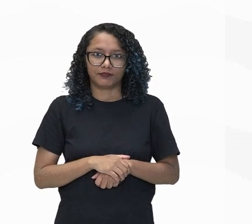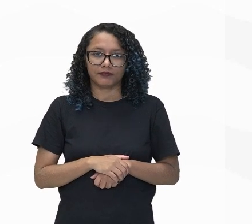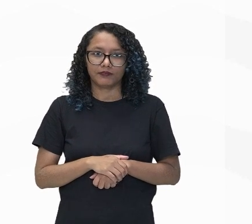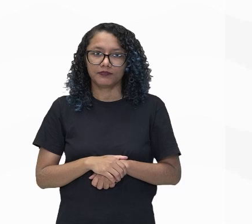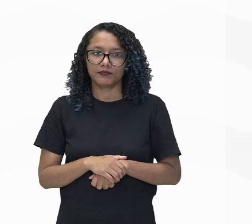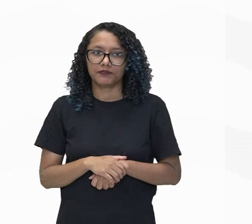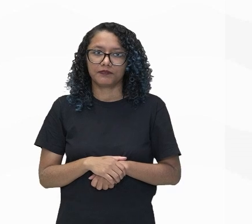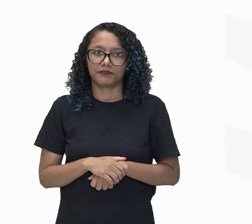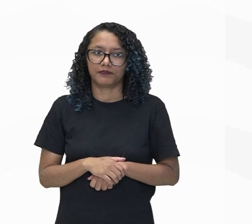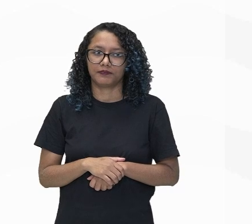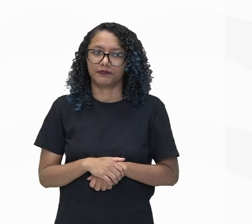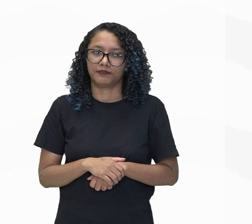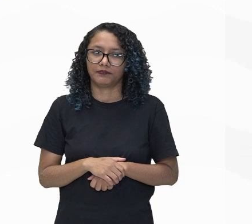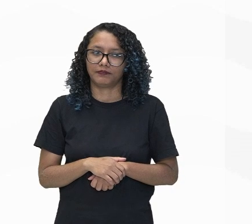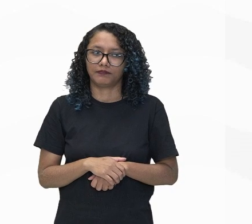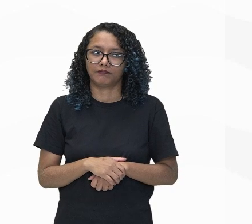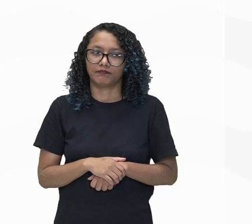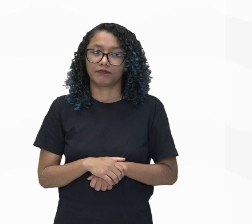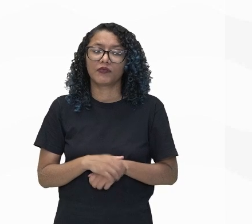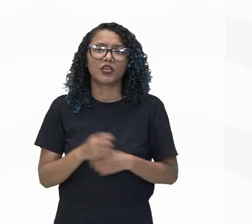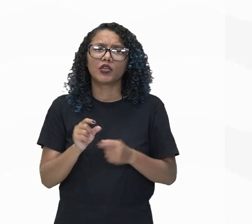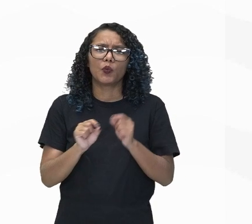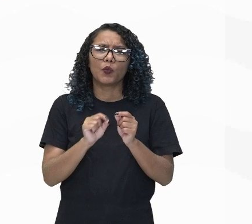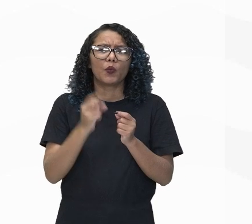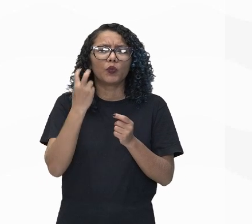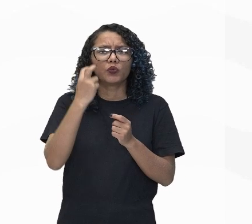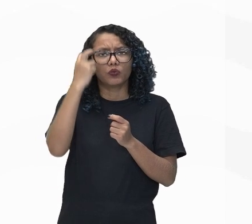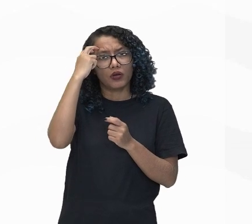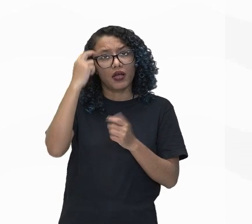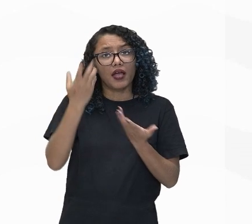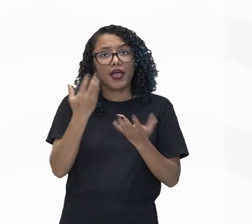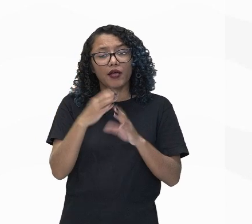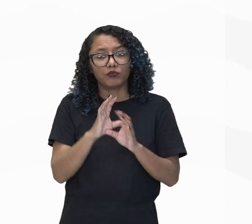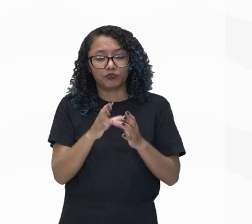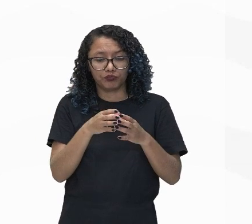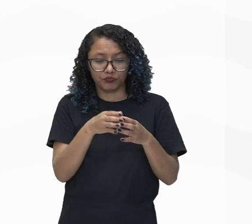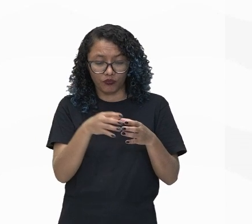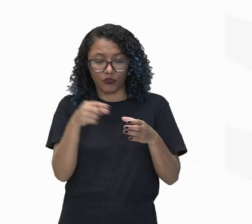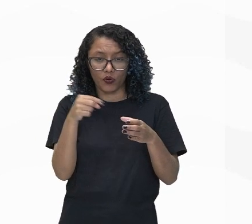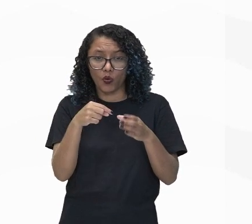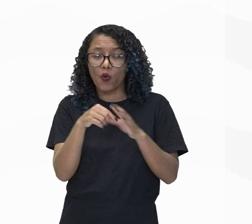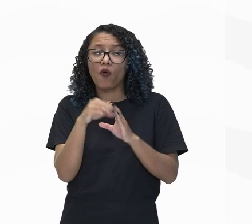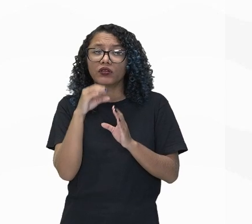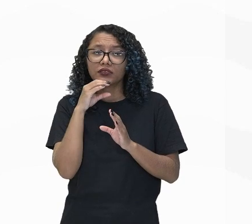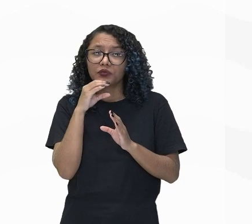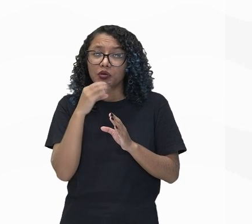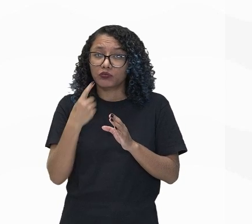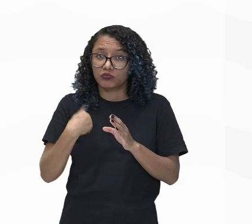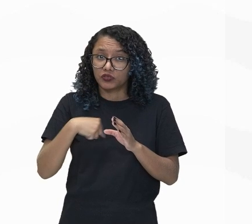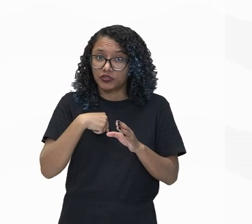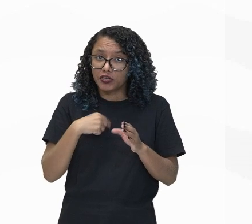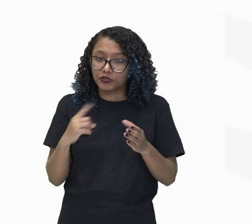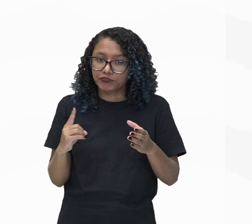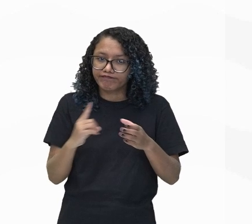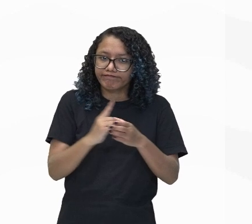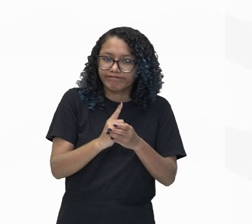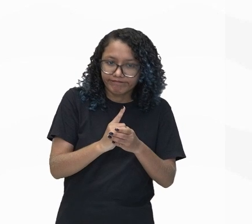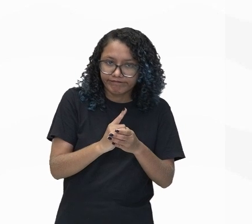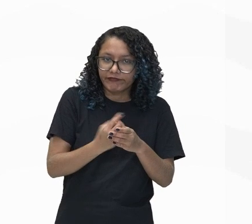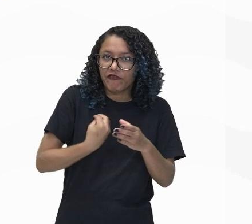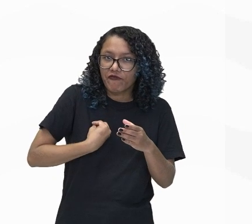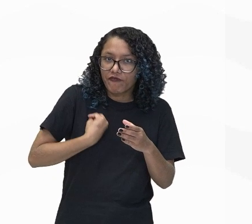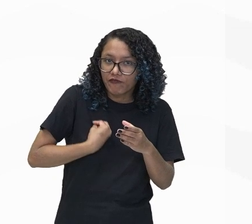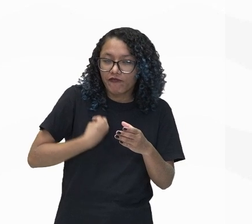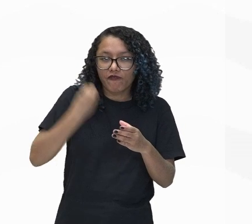é esse conjunto de conhecimentos no qual nós fazemos parte onde nós nascemos e convivemos. Tá? Isso aí